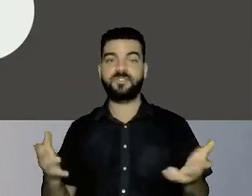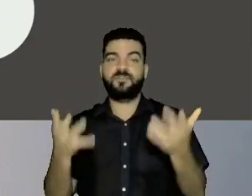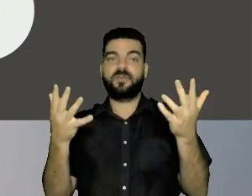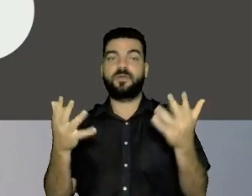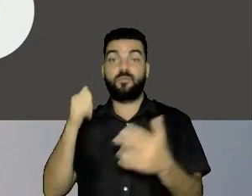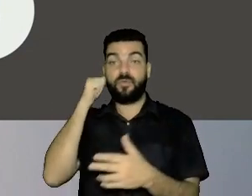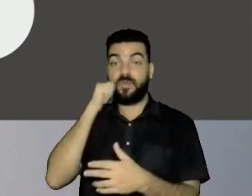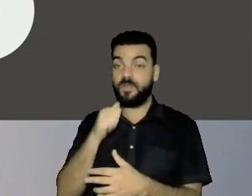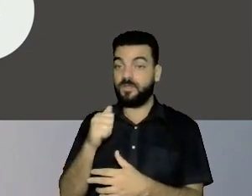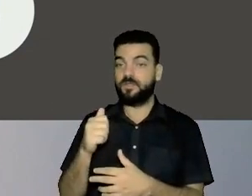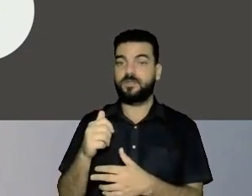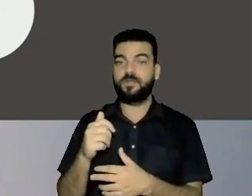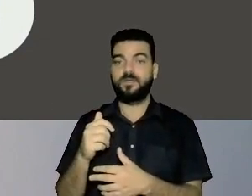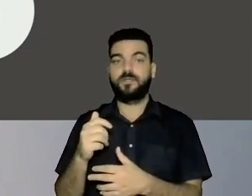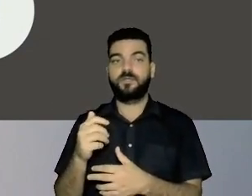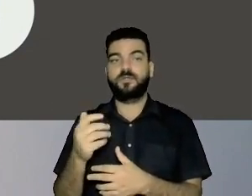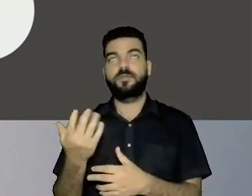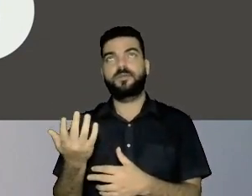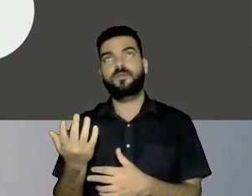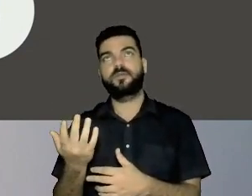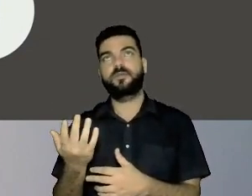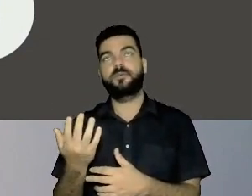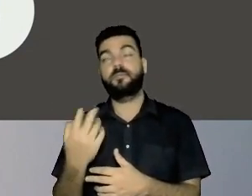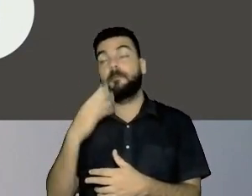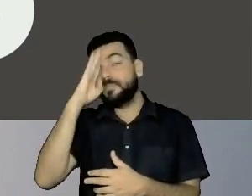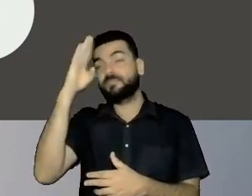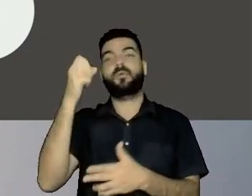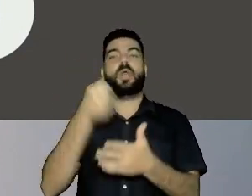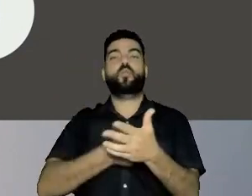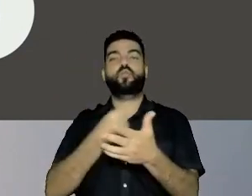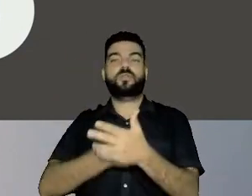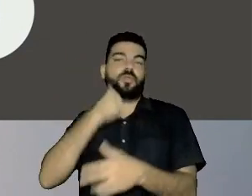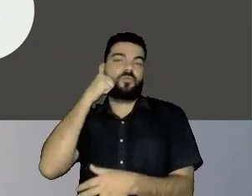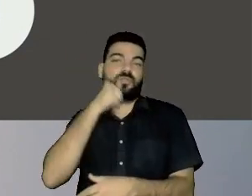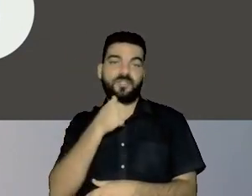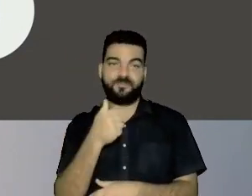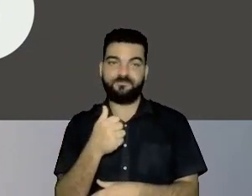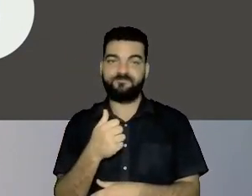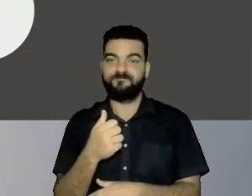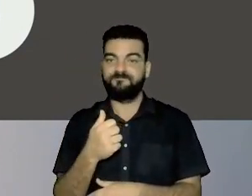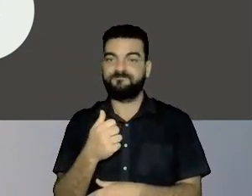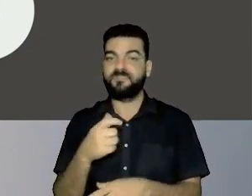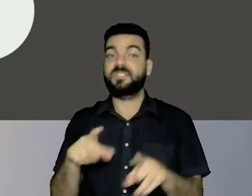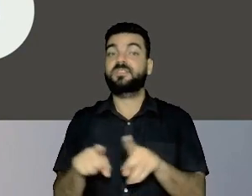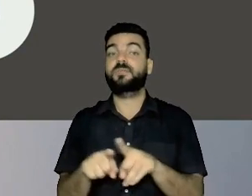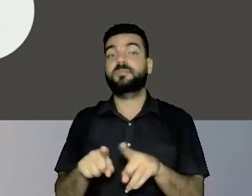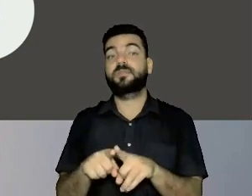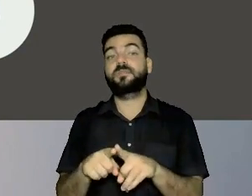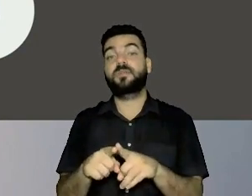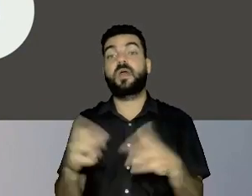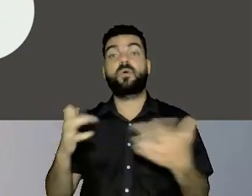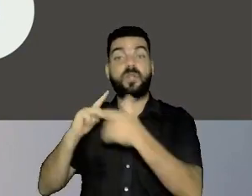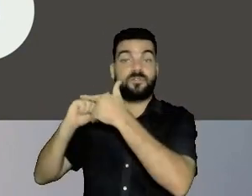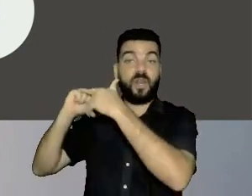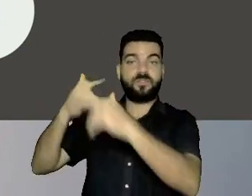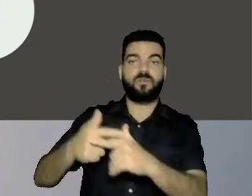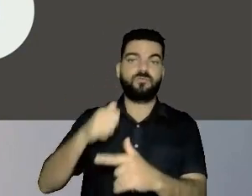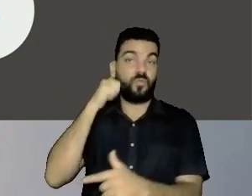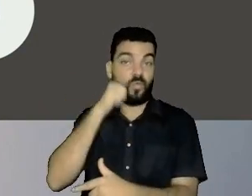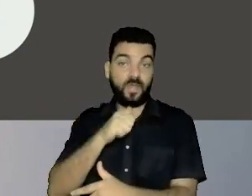movimentos que vêm acontecendo, principalmente ligado ao